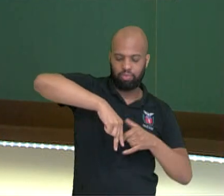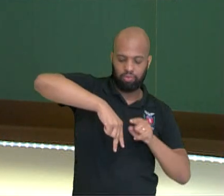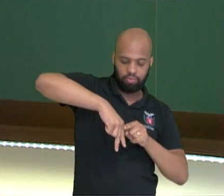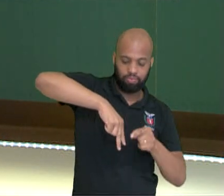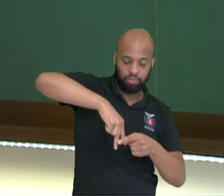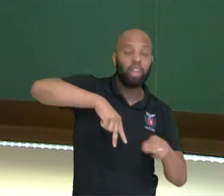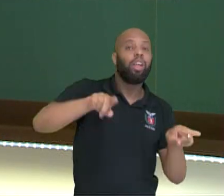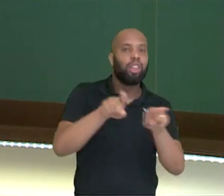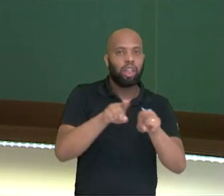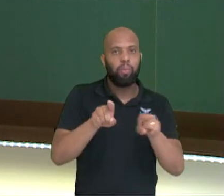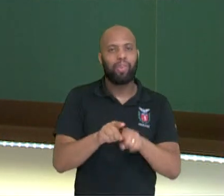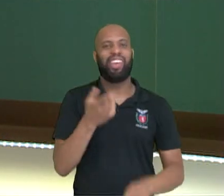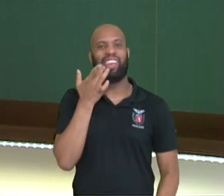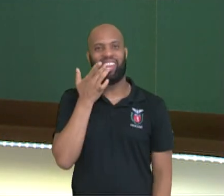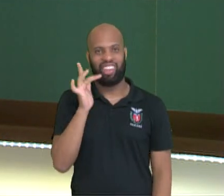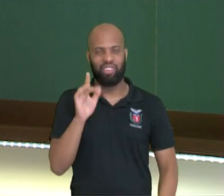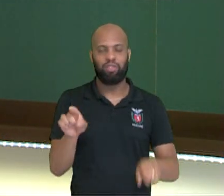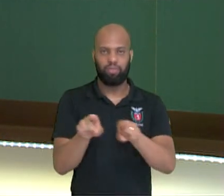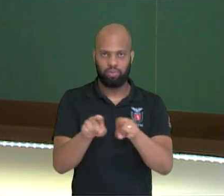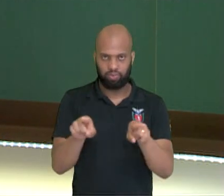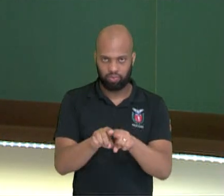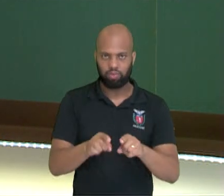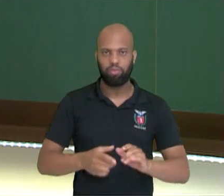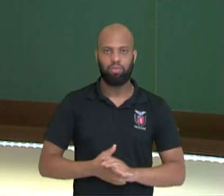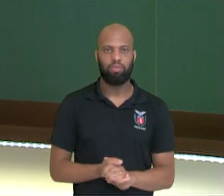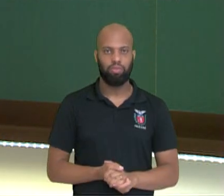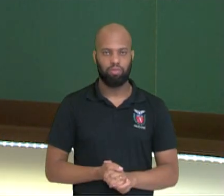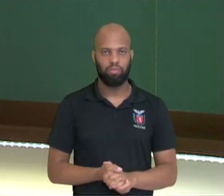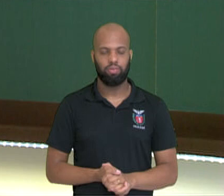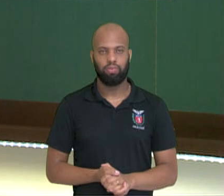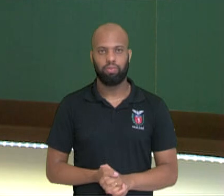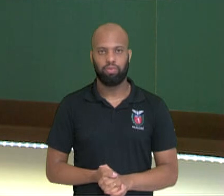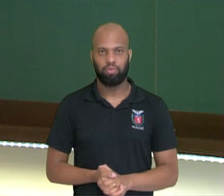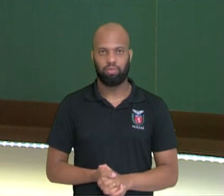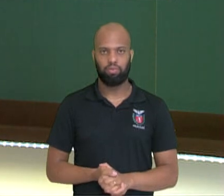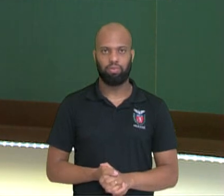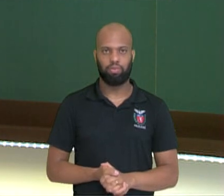na atividade anterior, estão juntas ali neutras, ok?